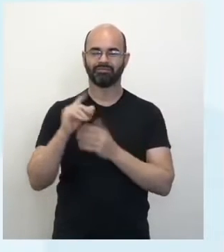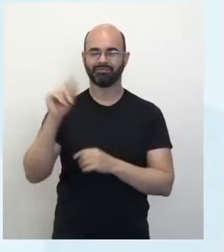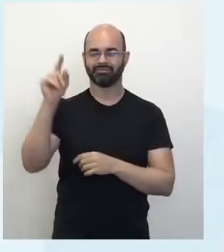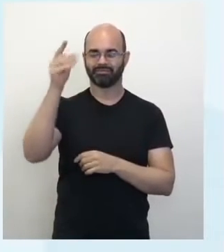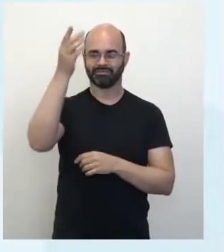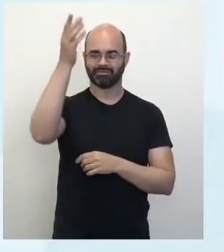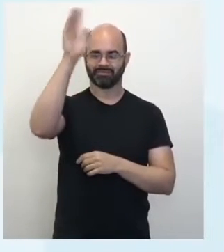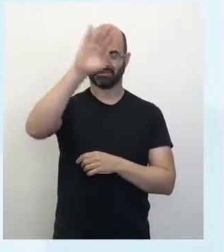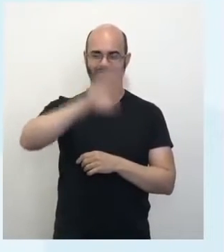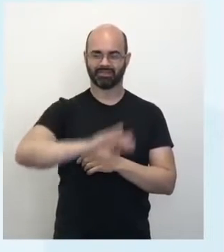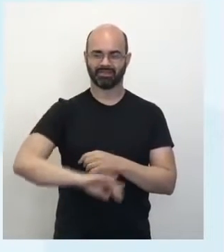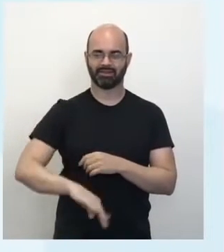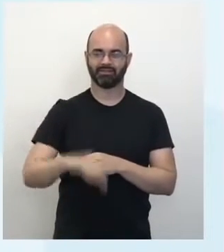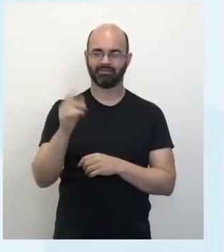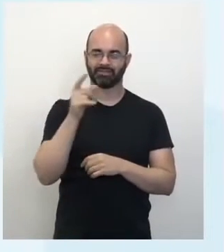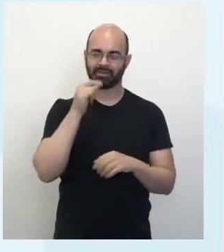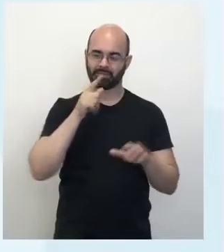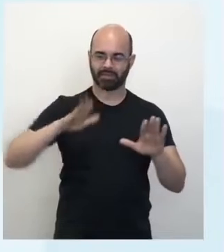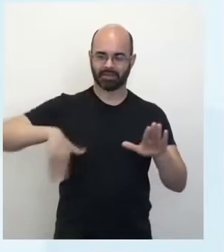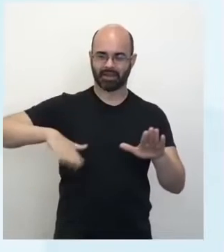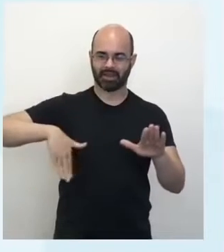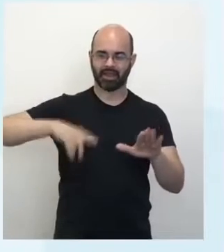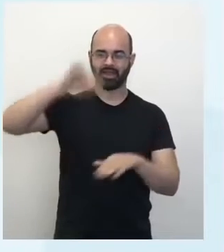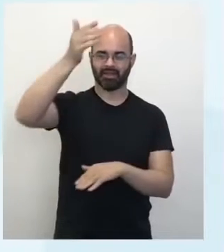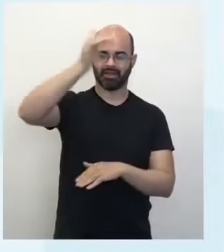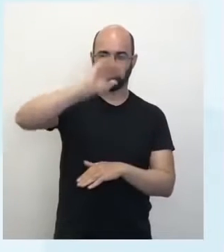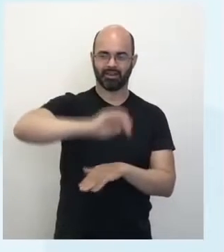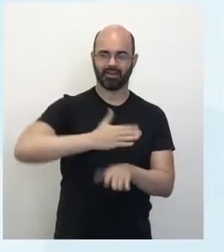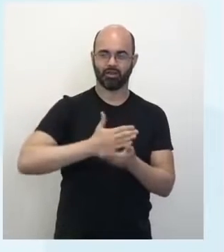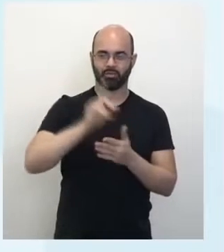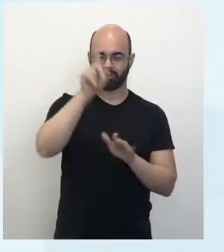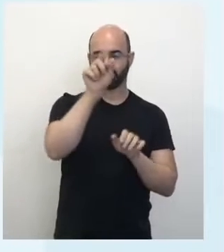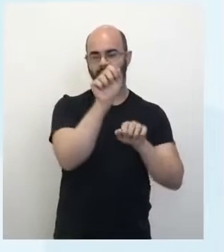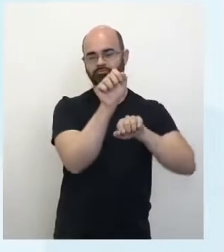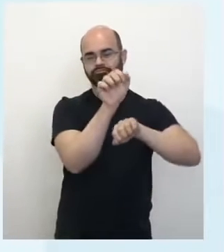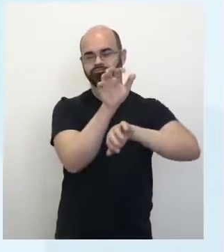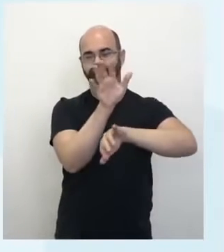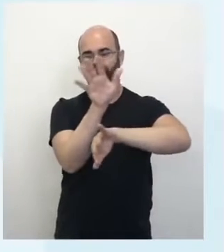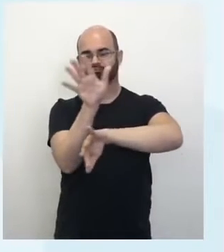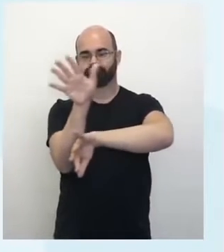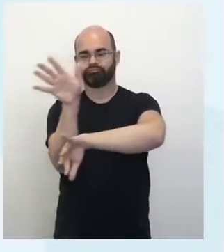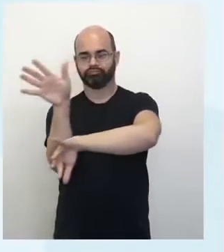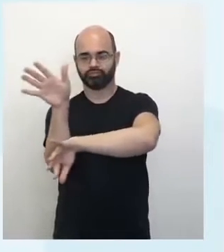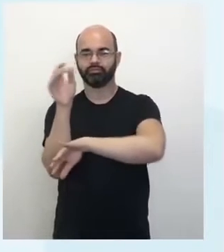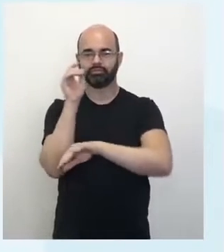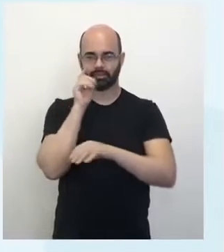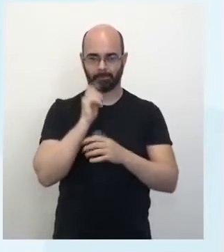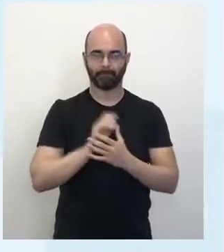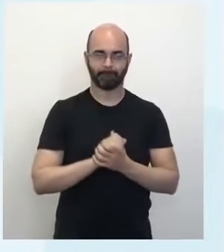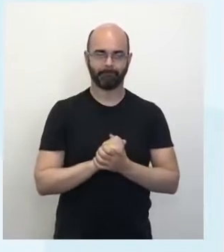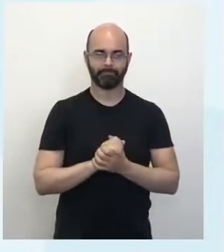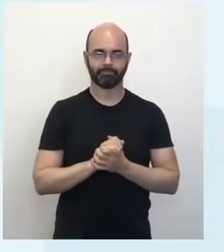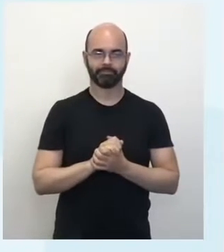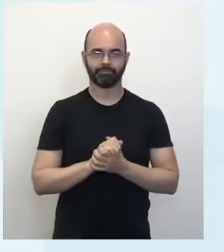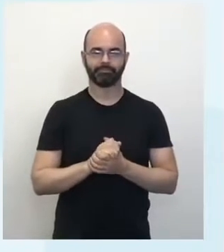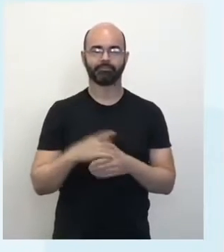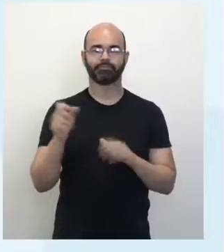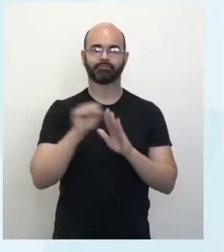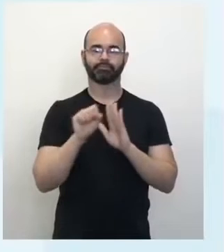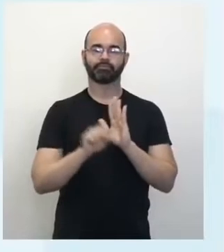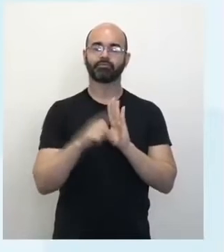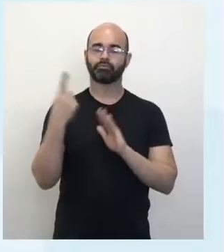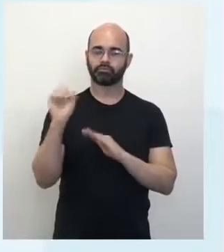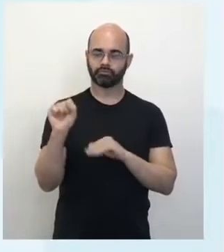para o interior. Por isso, essa imensidão territorial que nós temos aí, né? Uma imensidão continental. No século XVIII tem